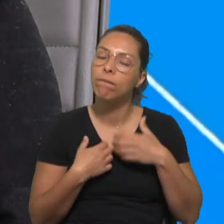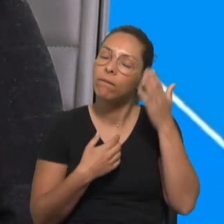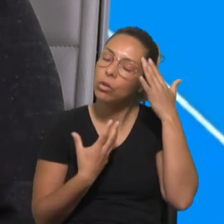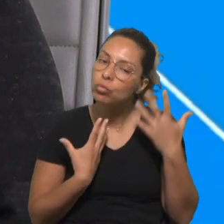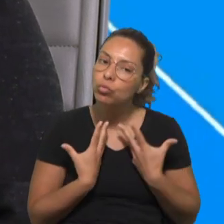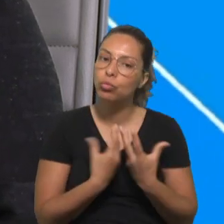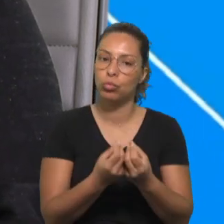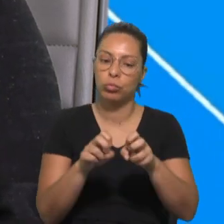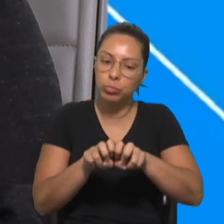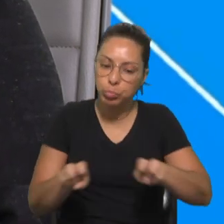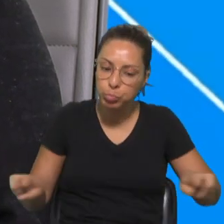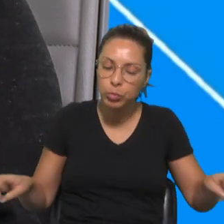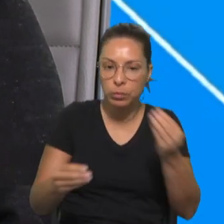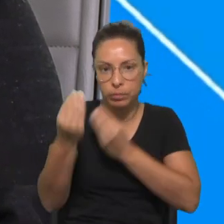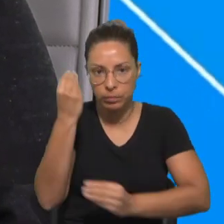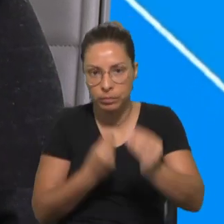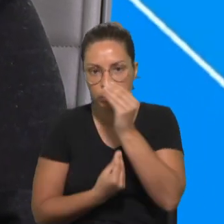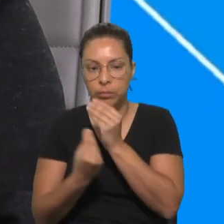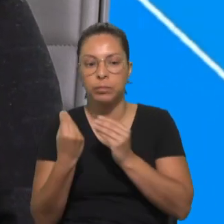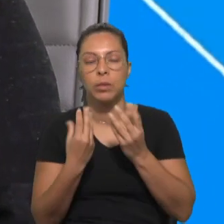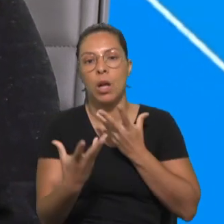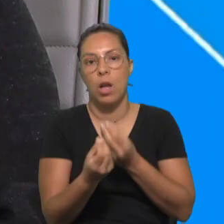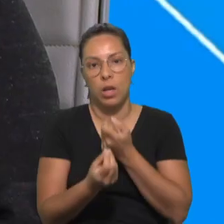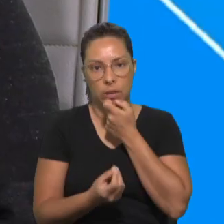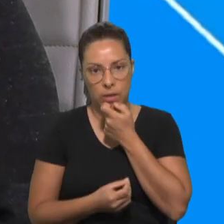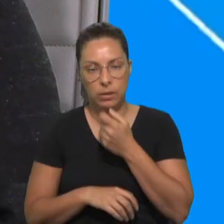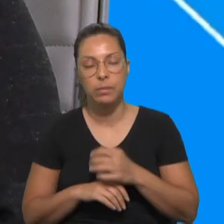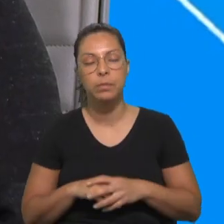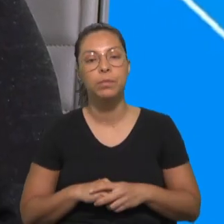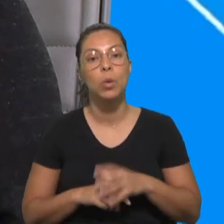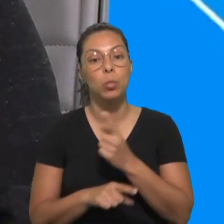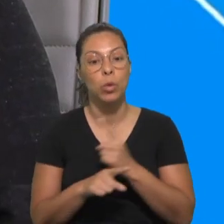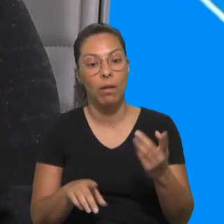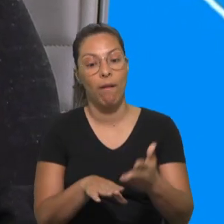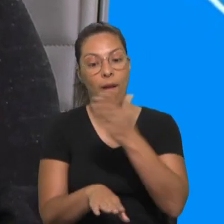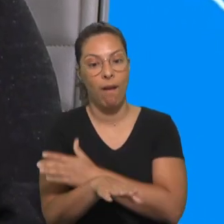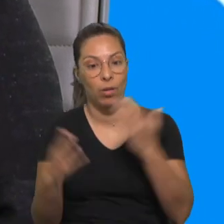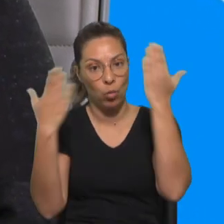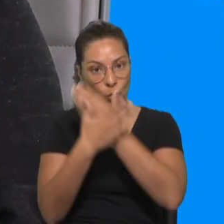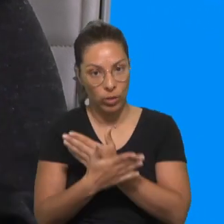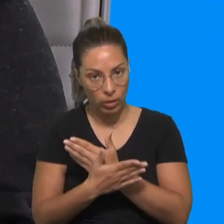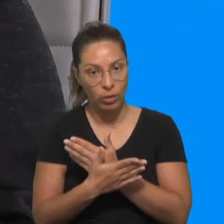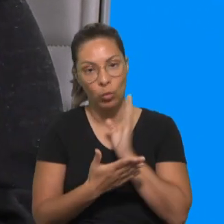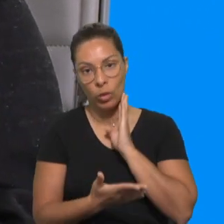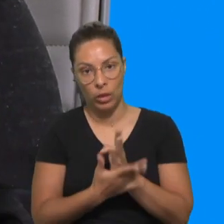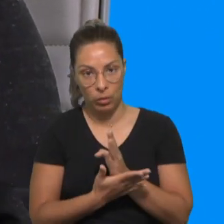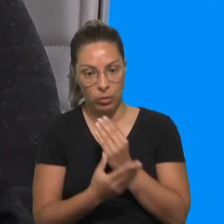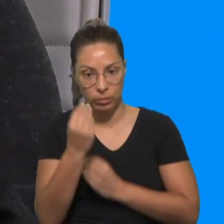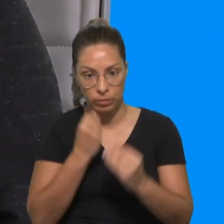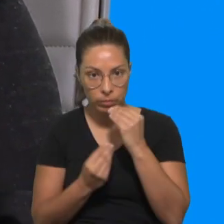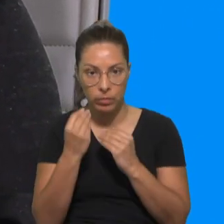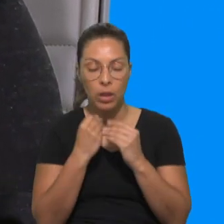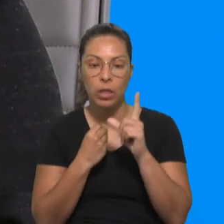convosco. Porque o anúncio na ceia, anunciado na ceia, e depois também esta morte